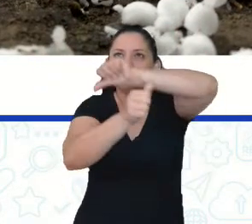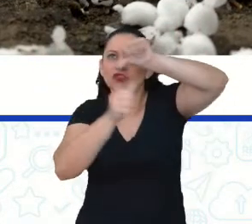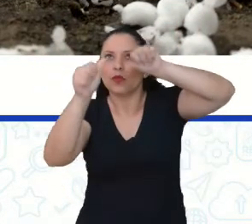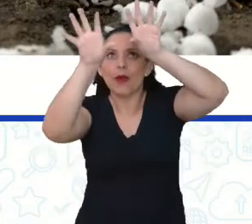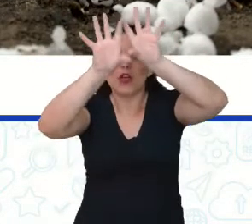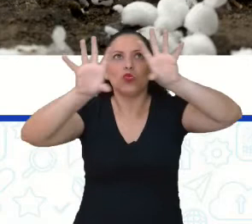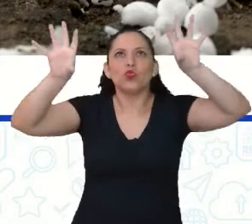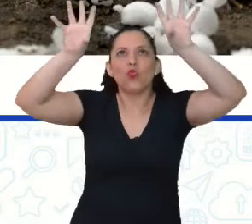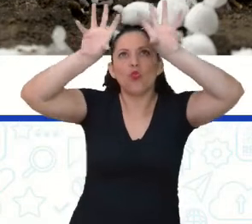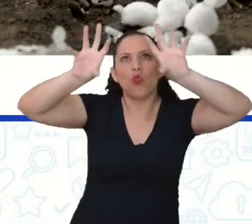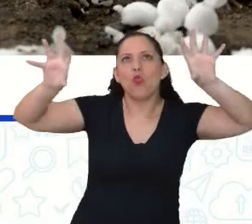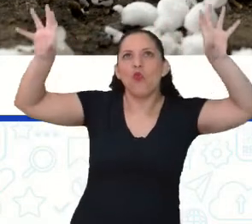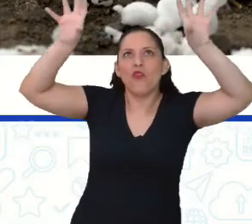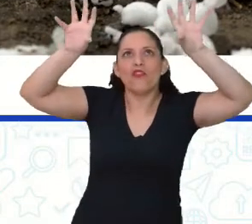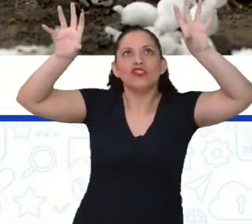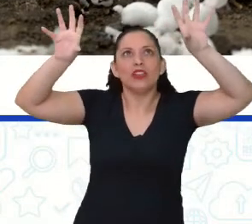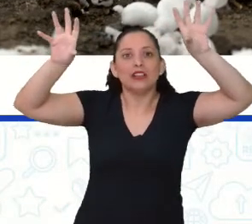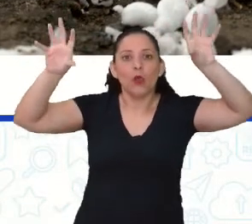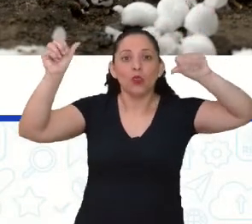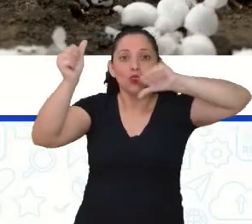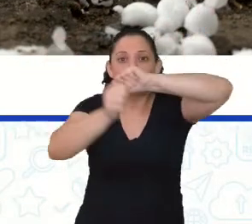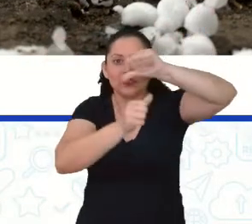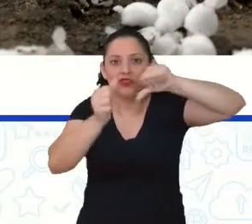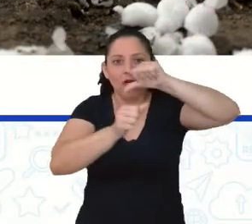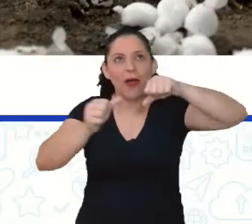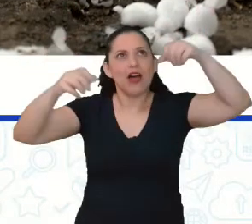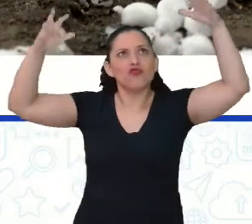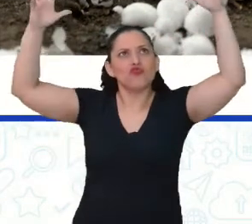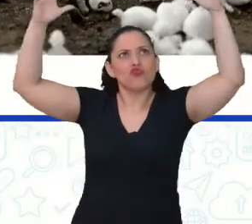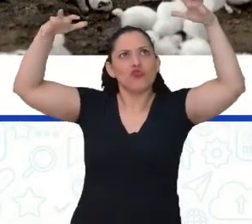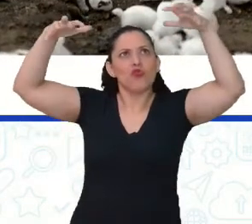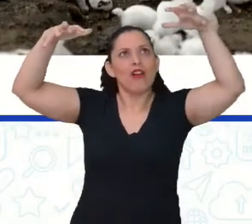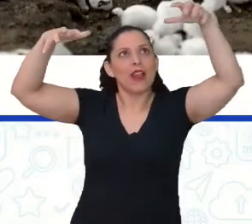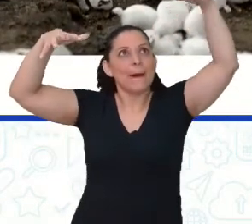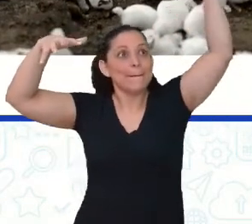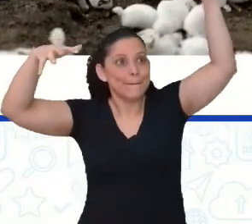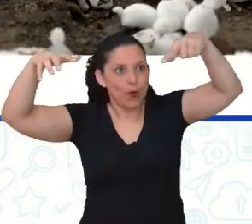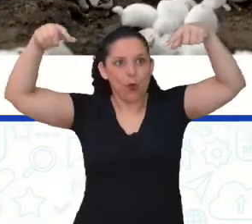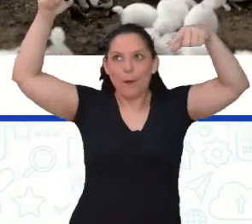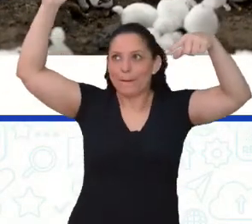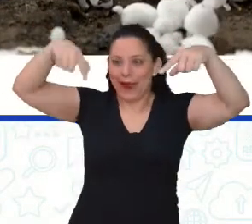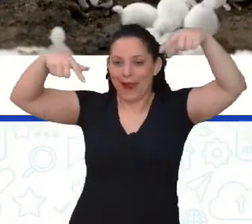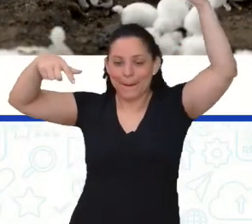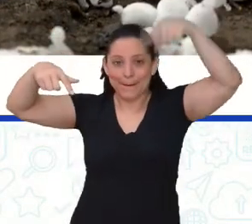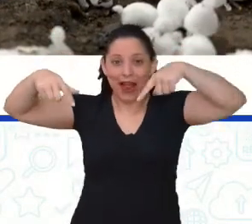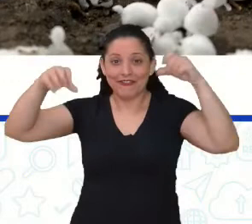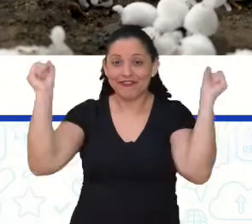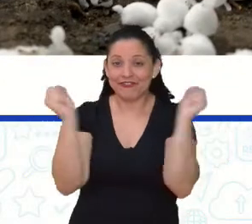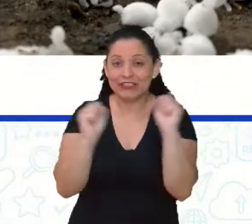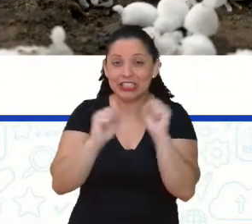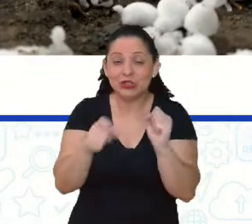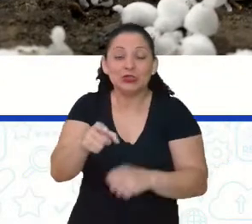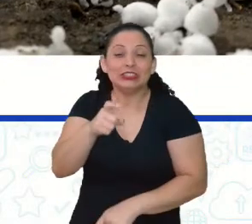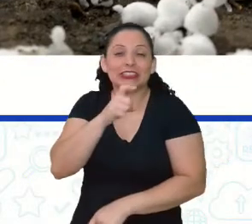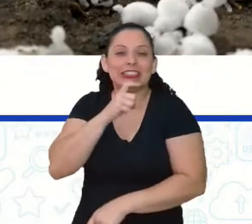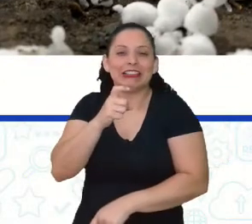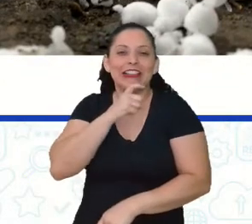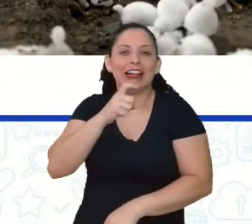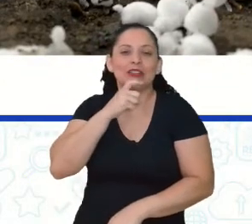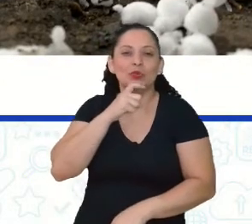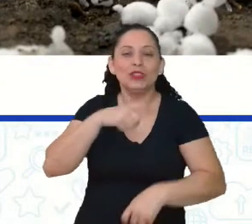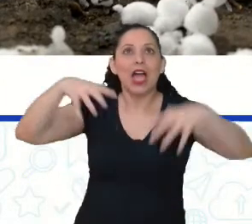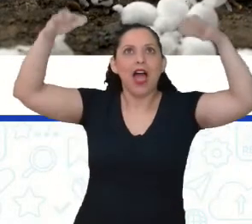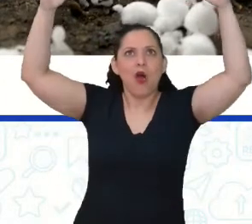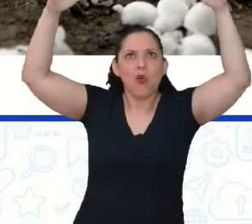tudo mais, e depois cai em forma de chuva, né, de água líquida, mas está tão fria a atmosfera que